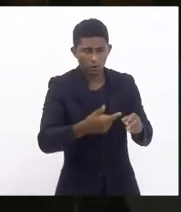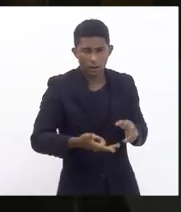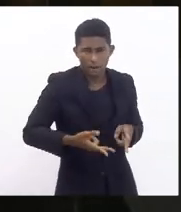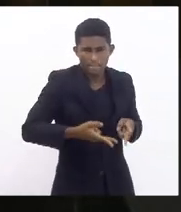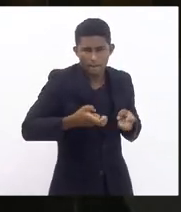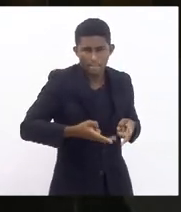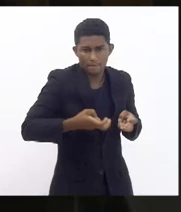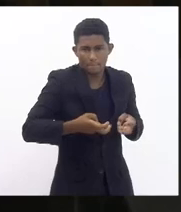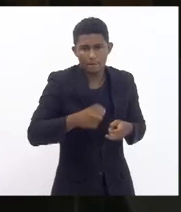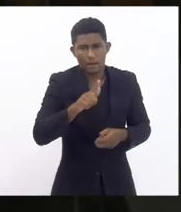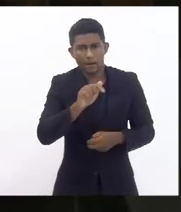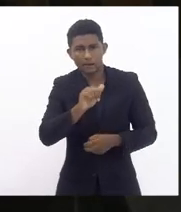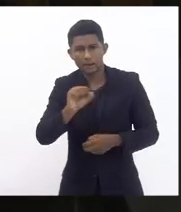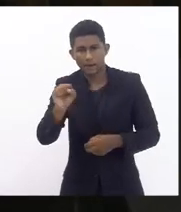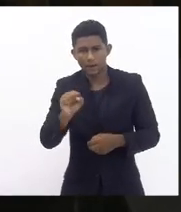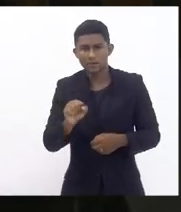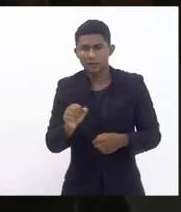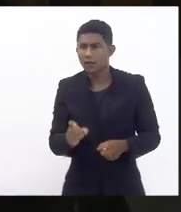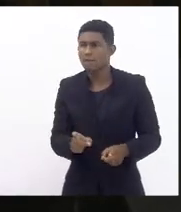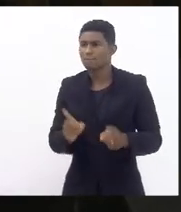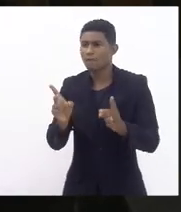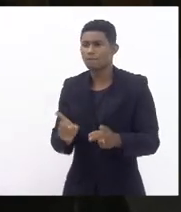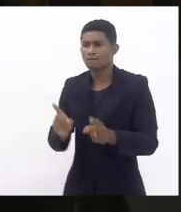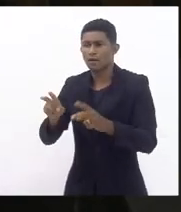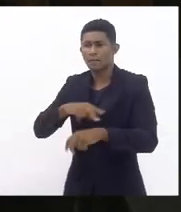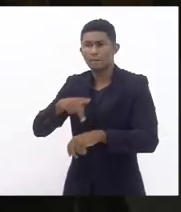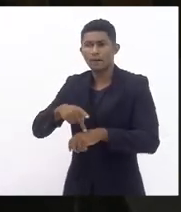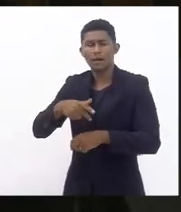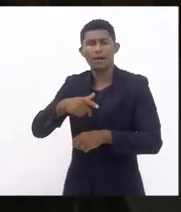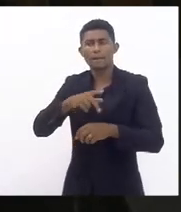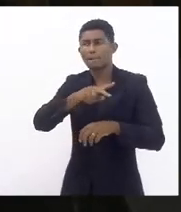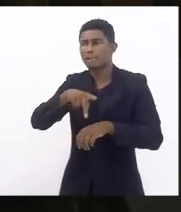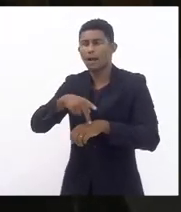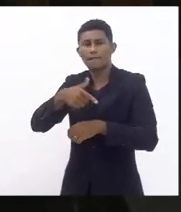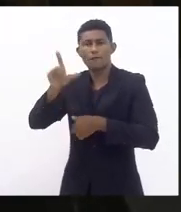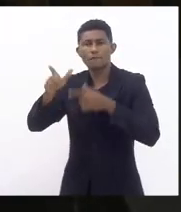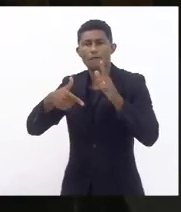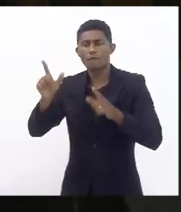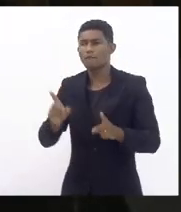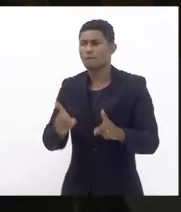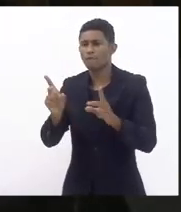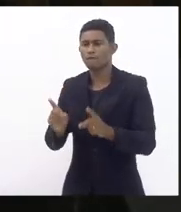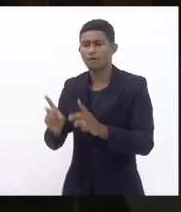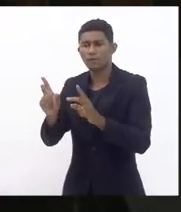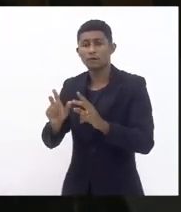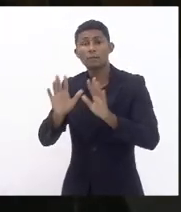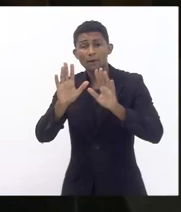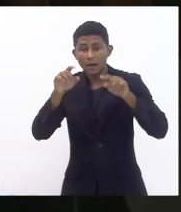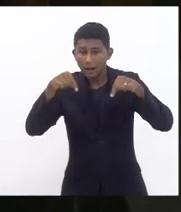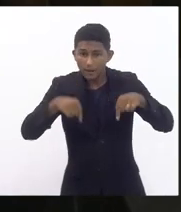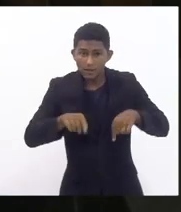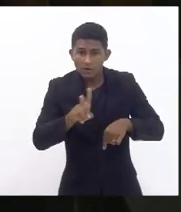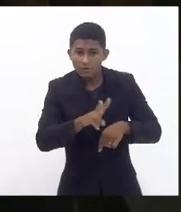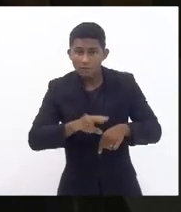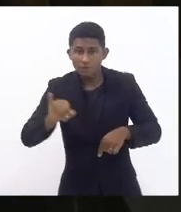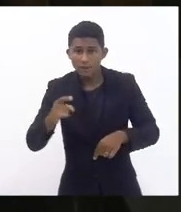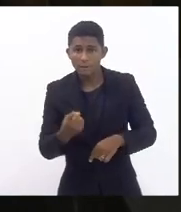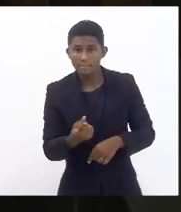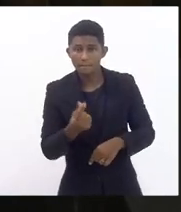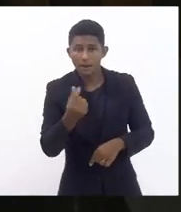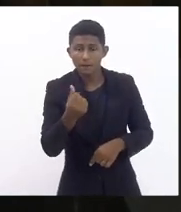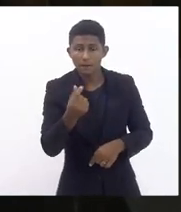que vai subir o preço muito, porque a procura está maior do